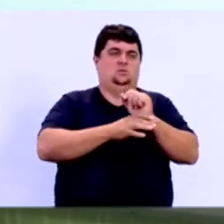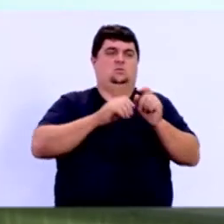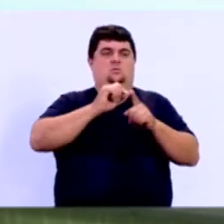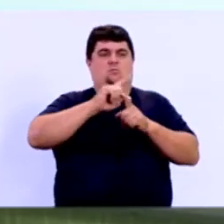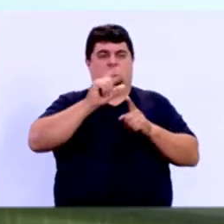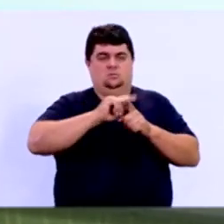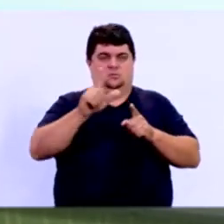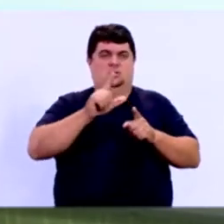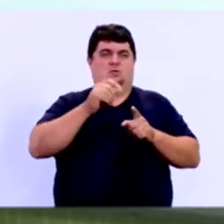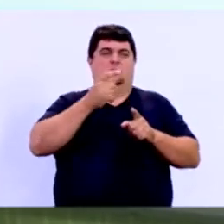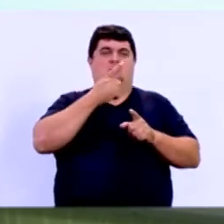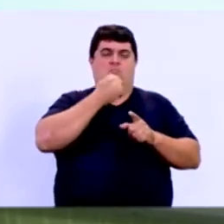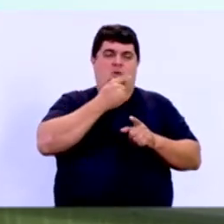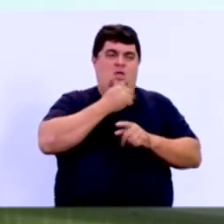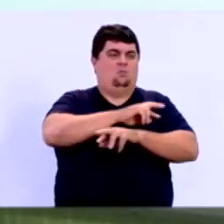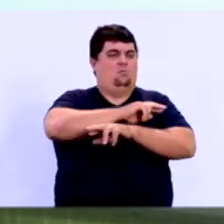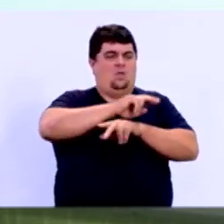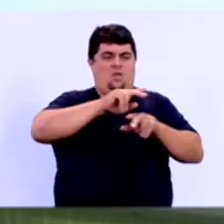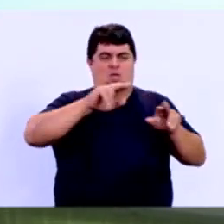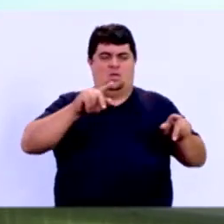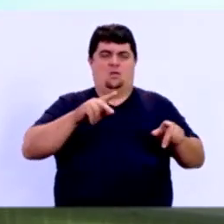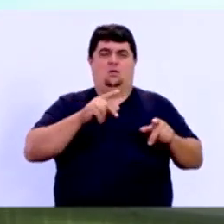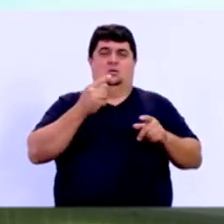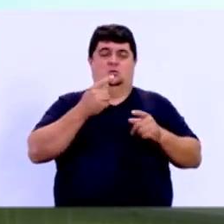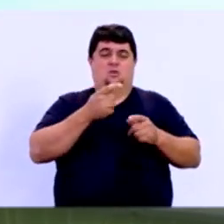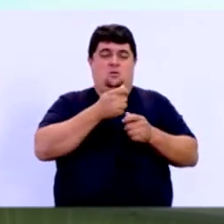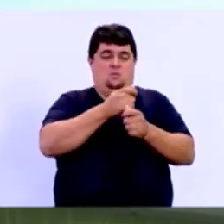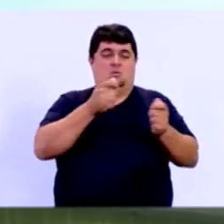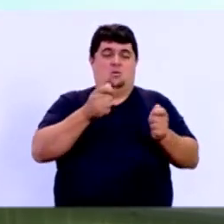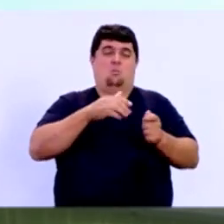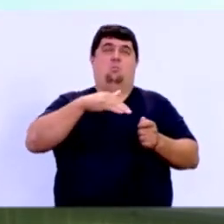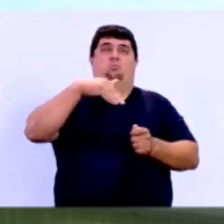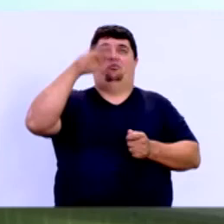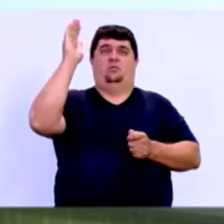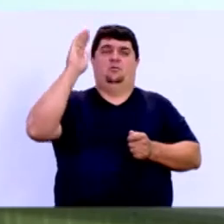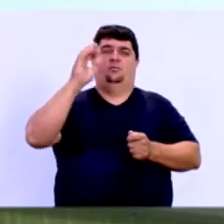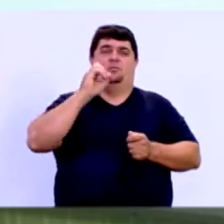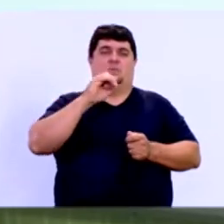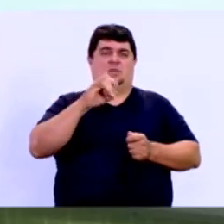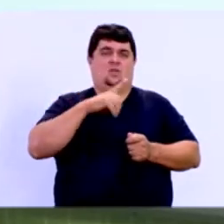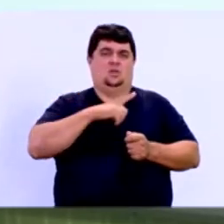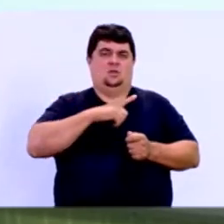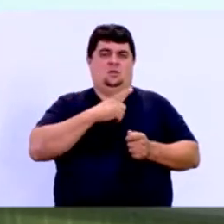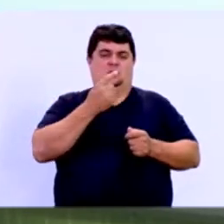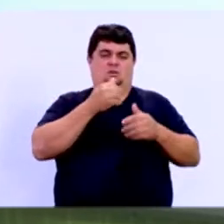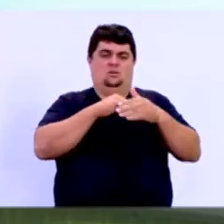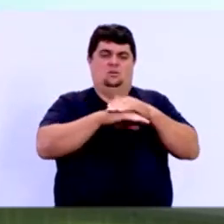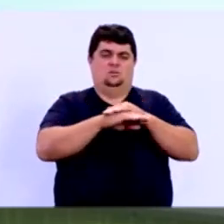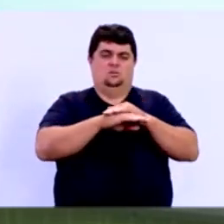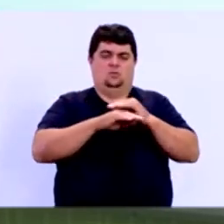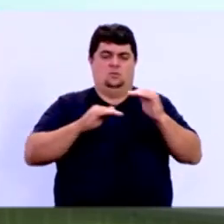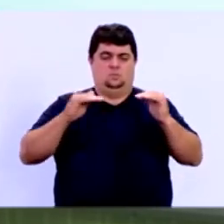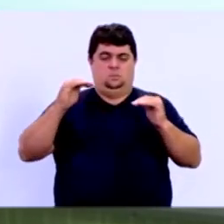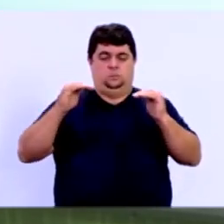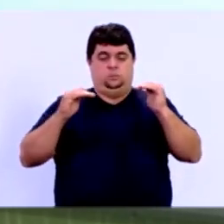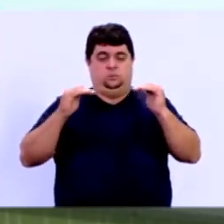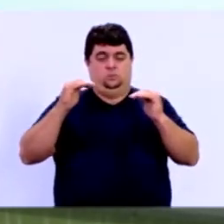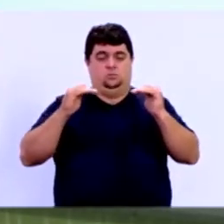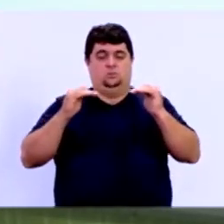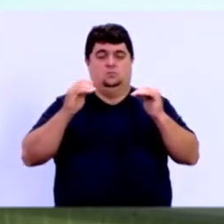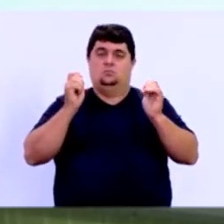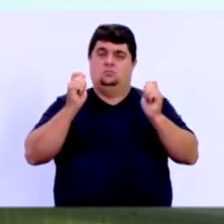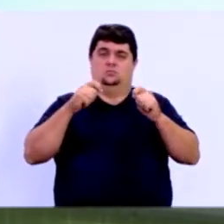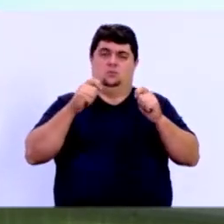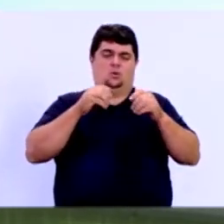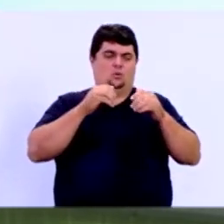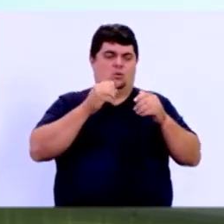aluguel, luz, água, isso tudo eleva o custo operacional. Se você mantém um estoque equilibrado, né, você compra